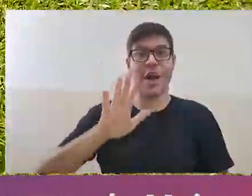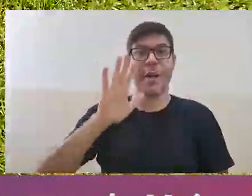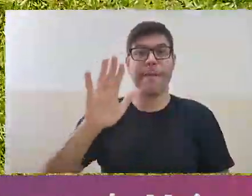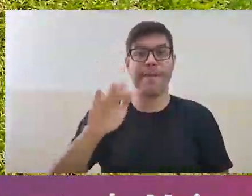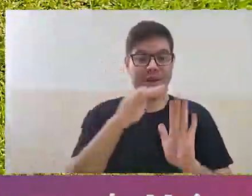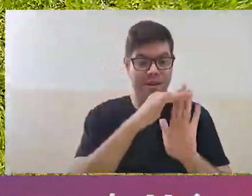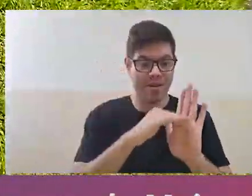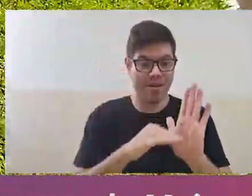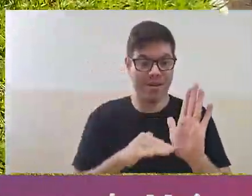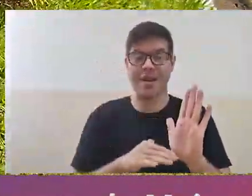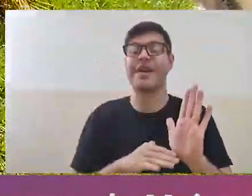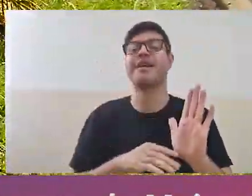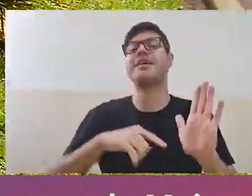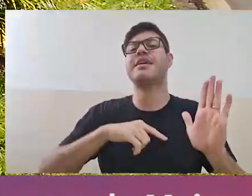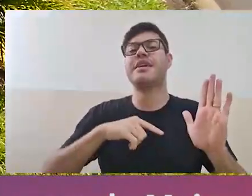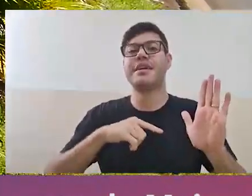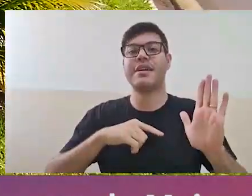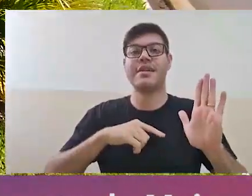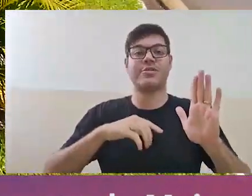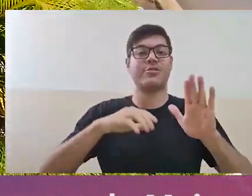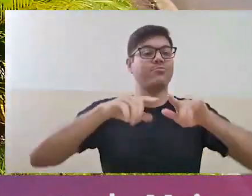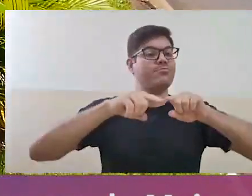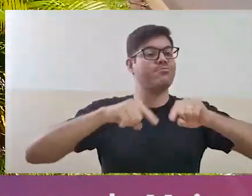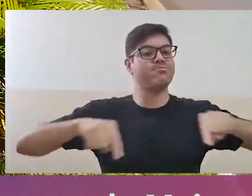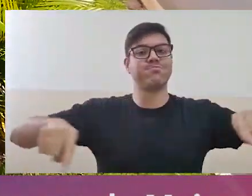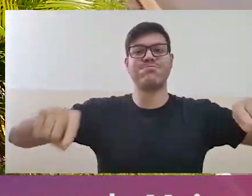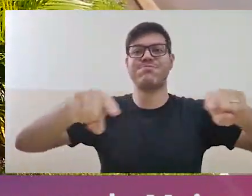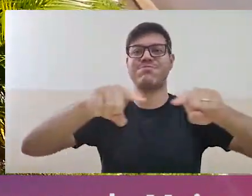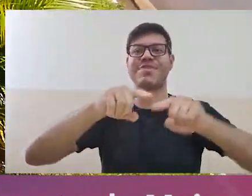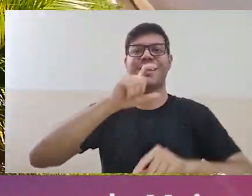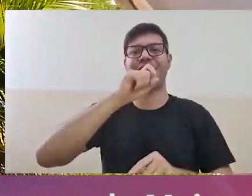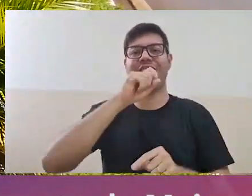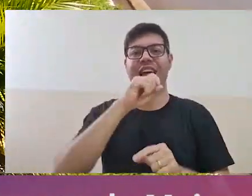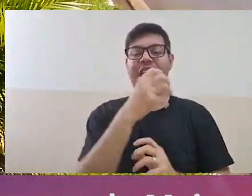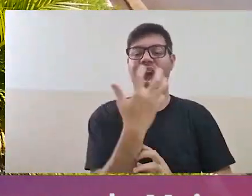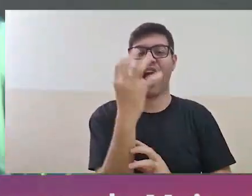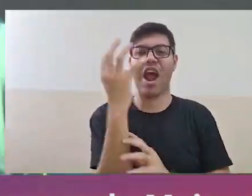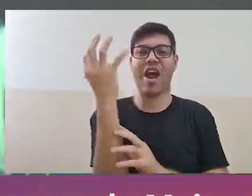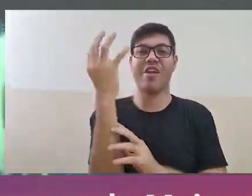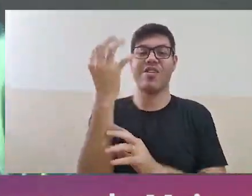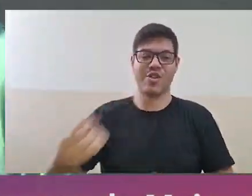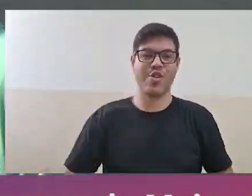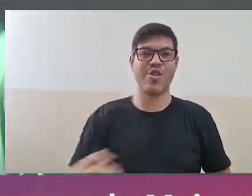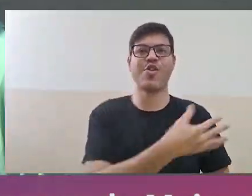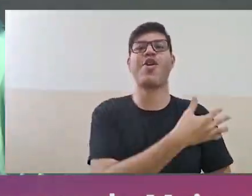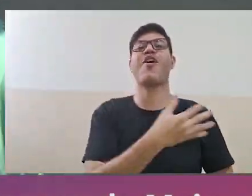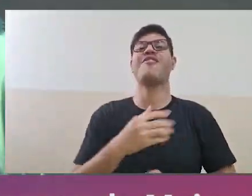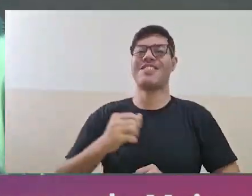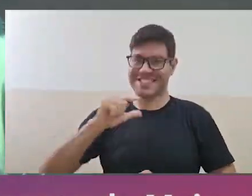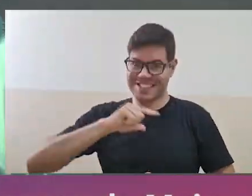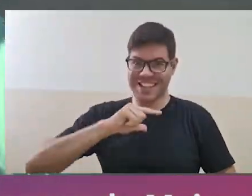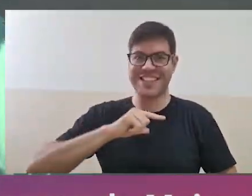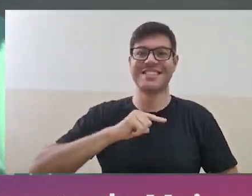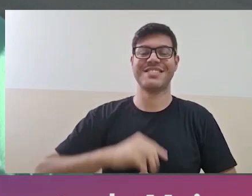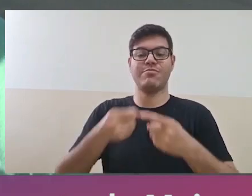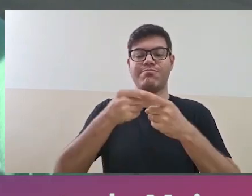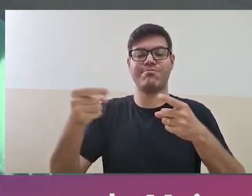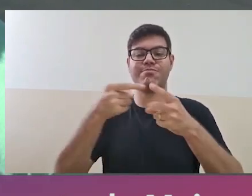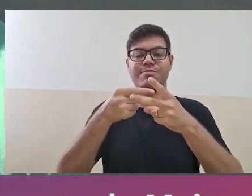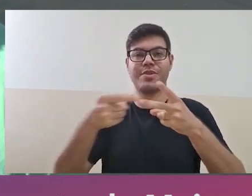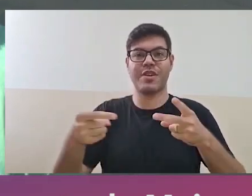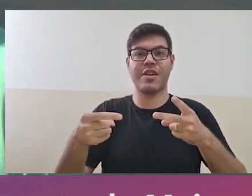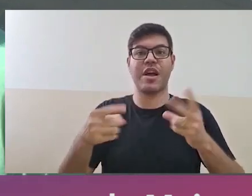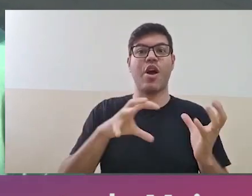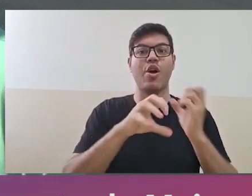do Departamento de Meio Ambiente, toda a cidade receberá novas árvores. Já atingimos já duas semanas